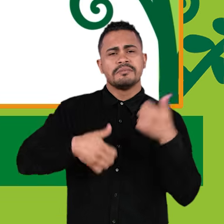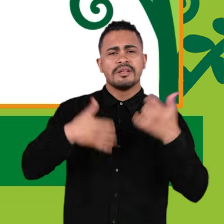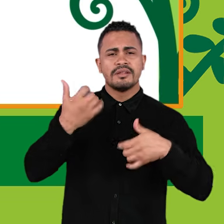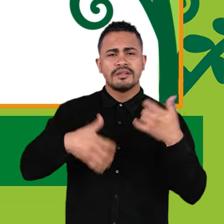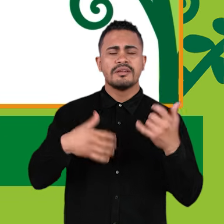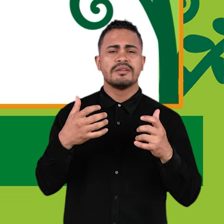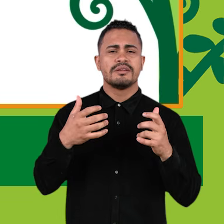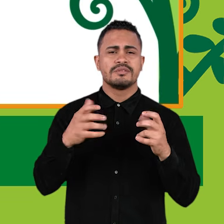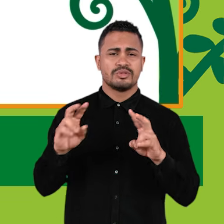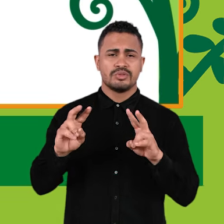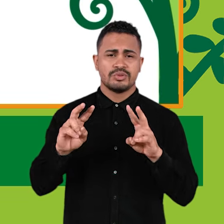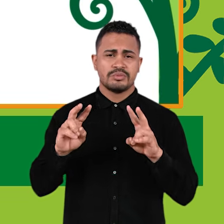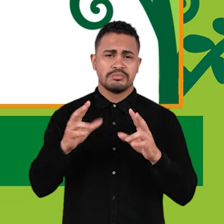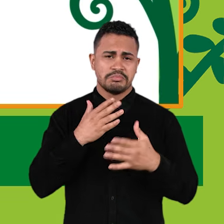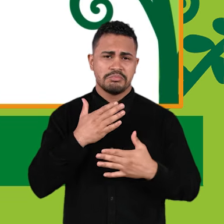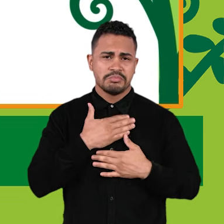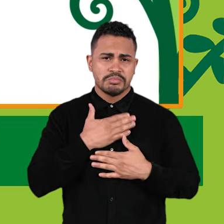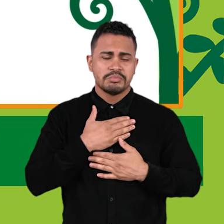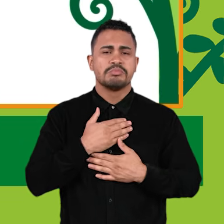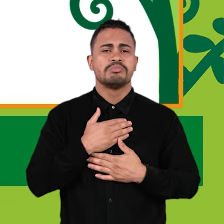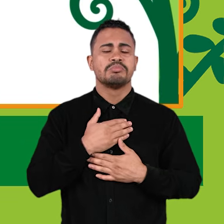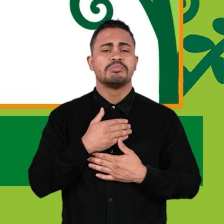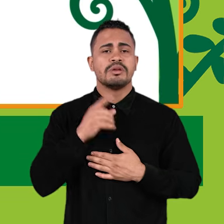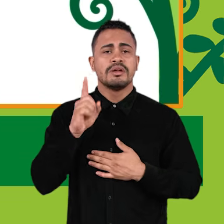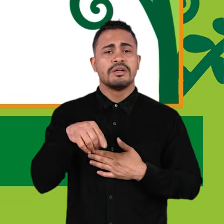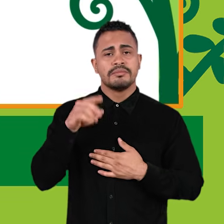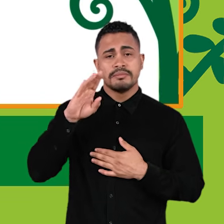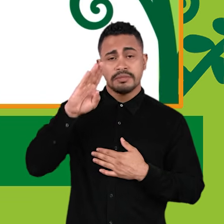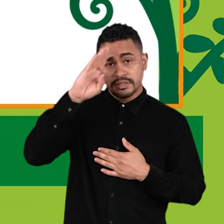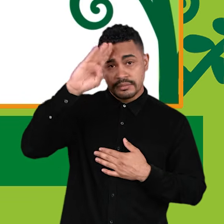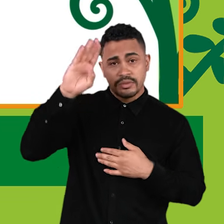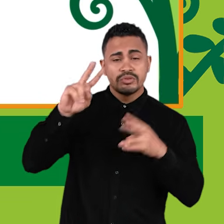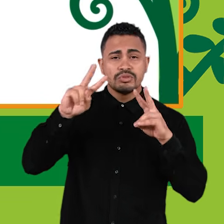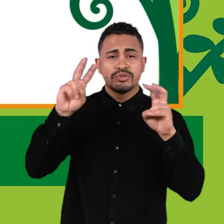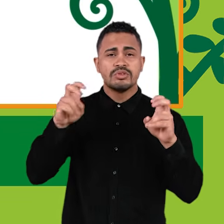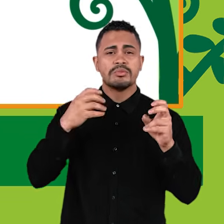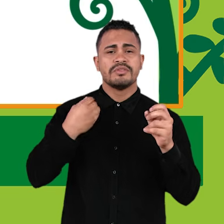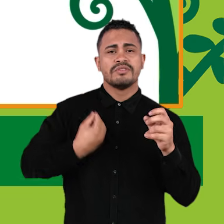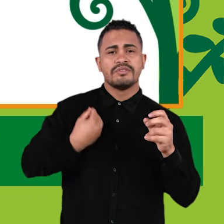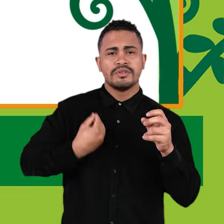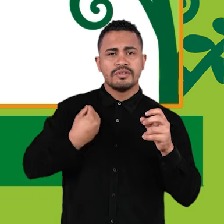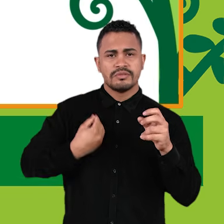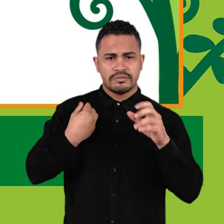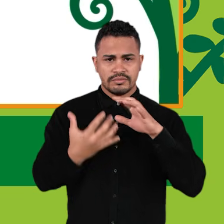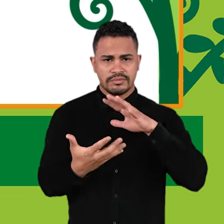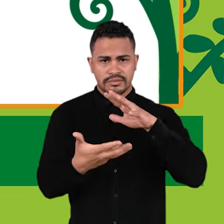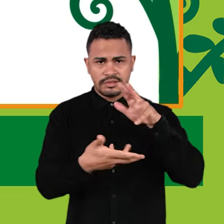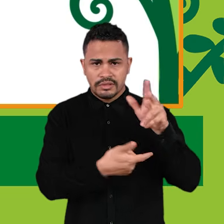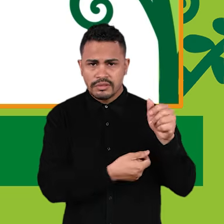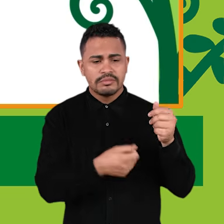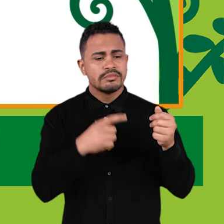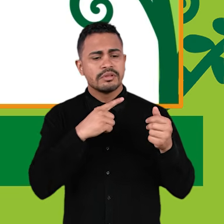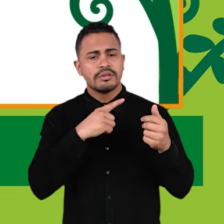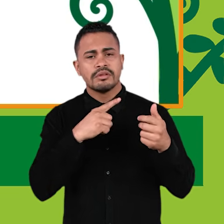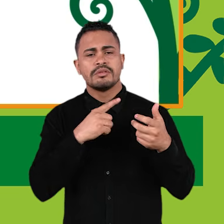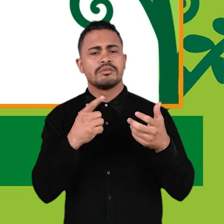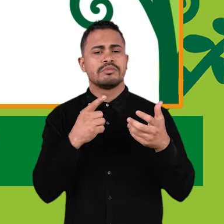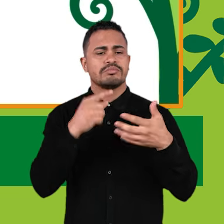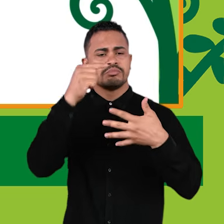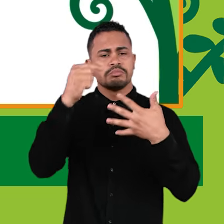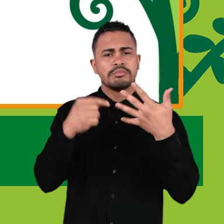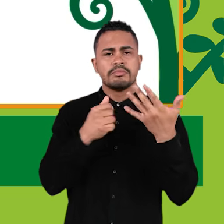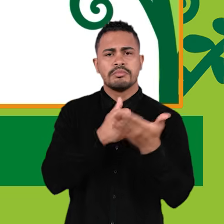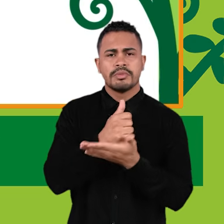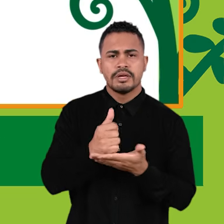coisas, né? Essa minha parte, ela vai falar sobre os fundamentos das coisas vivas da Terra. Então, para a gente entender aqui,